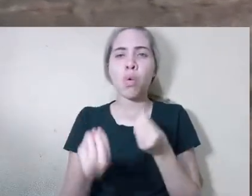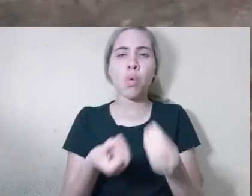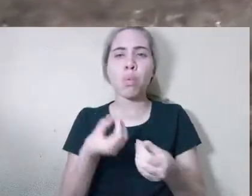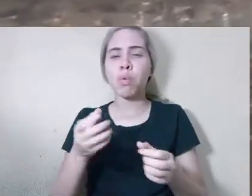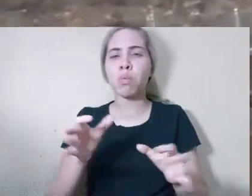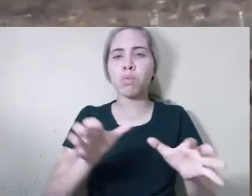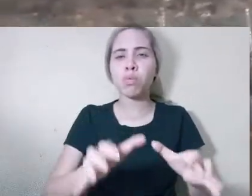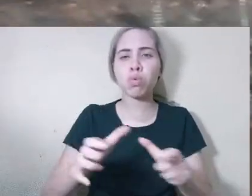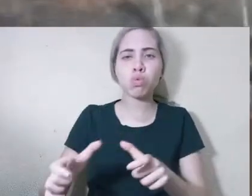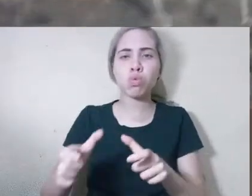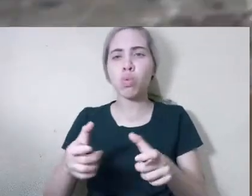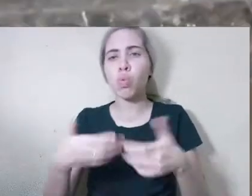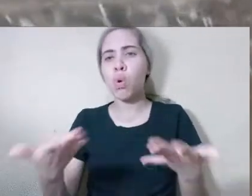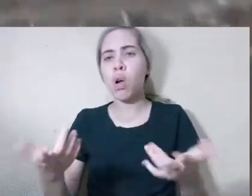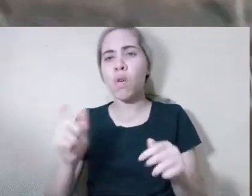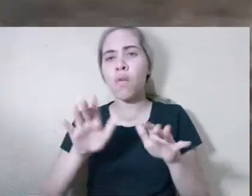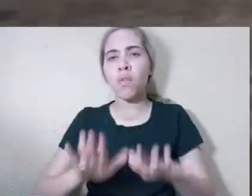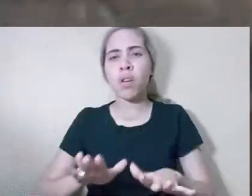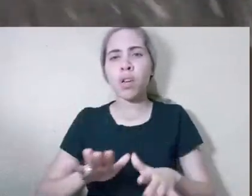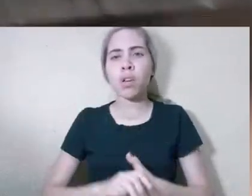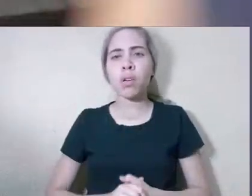que a guarda fica ali. Deixa eu pegar.